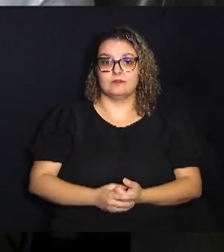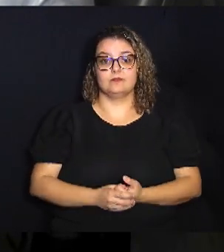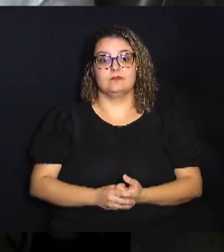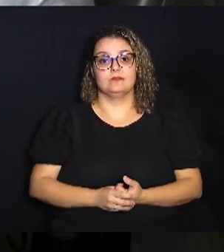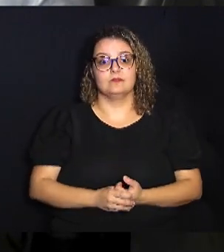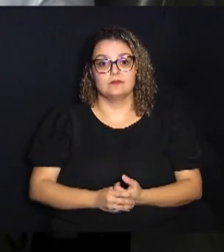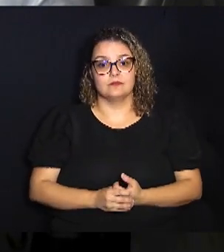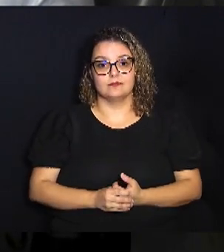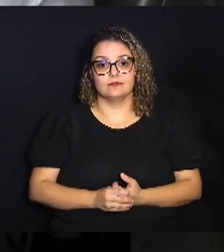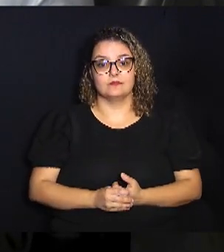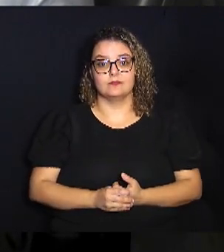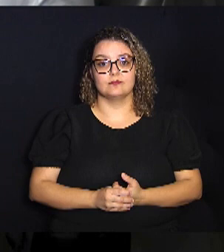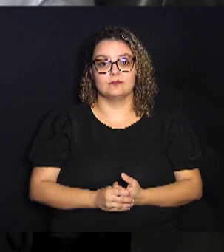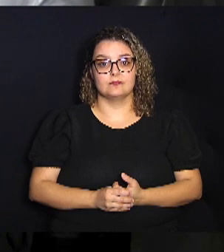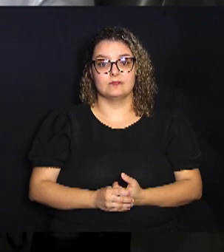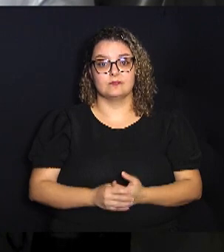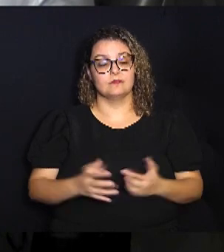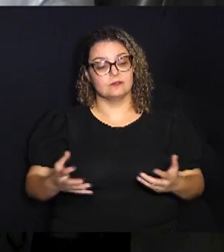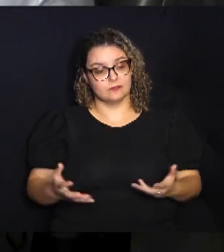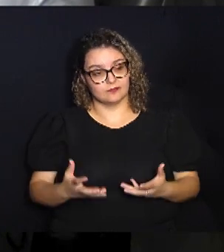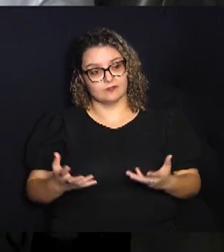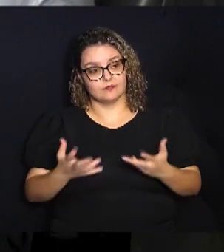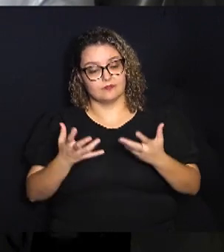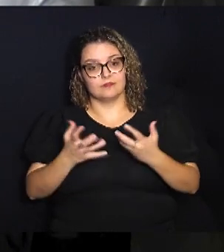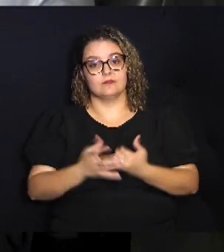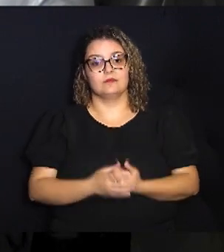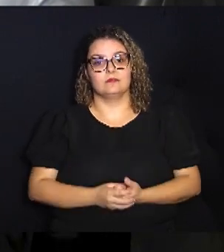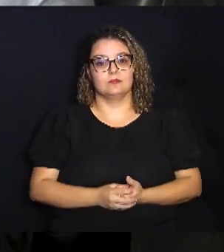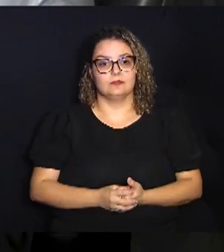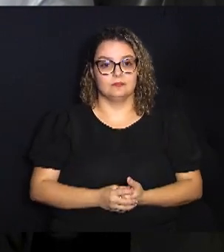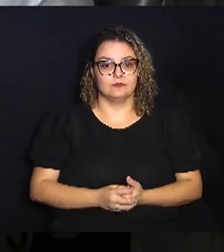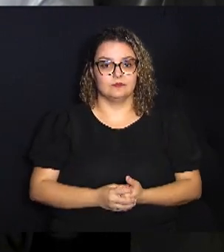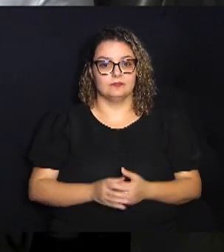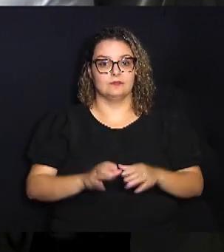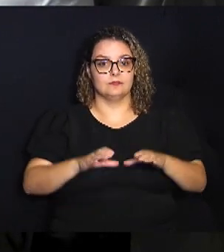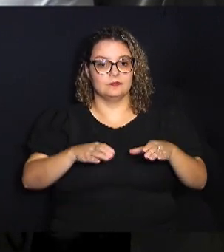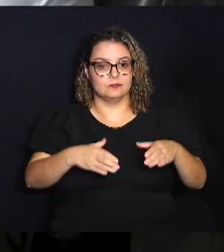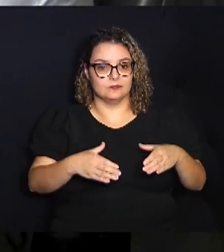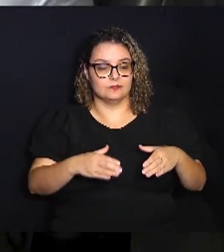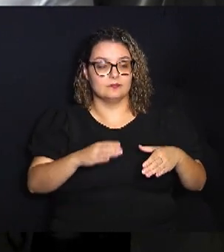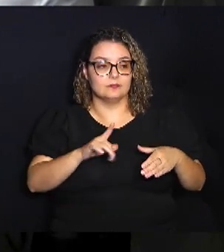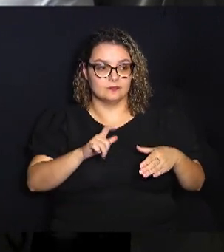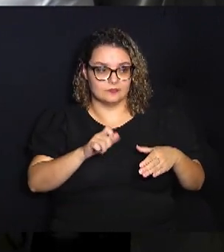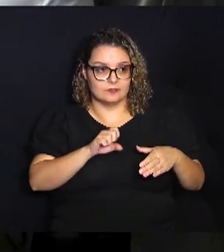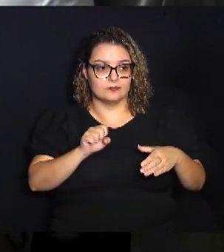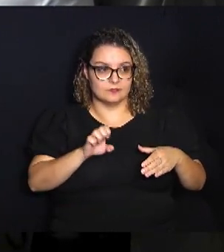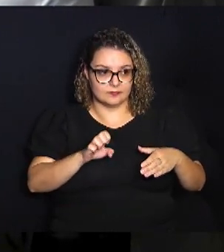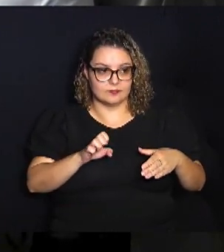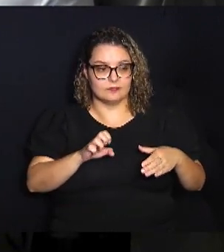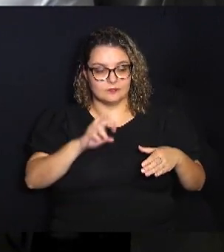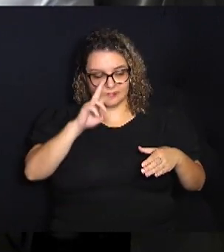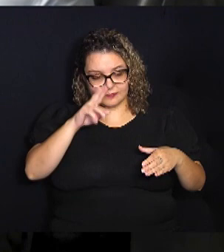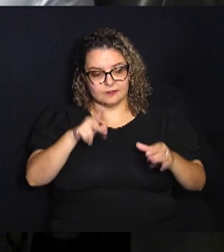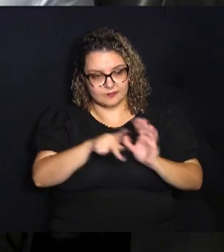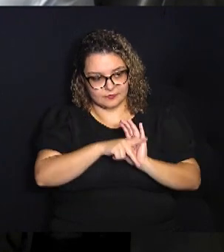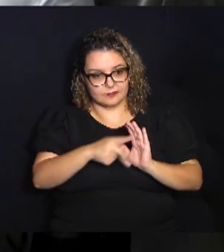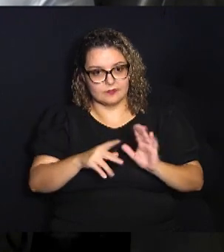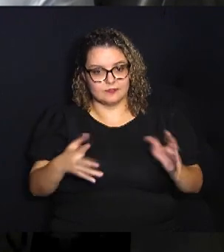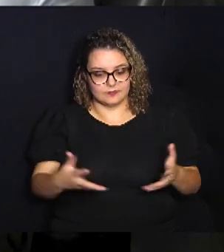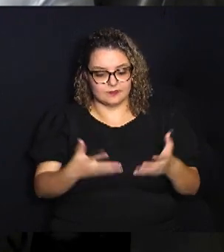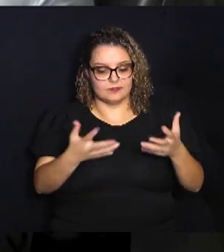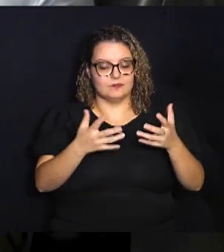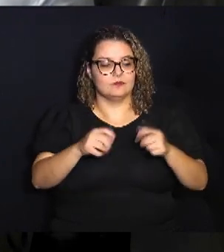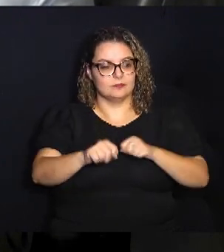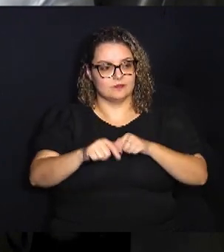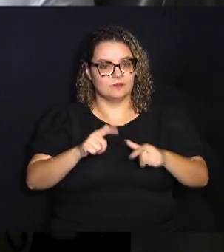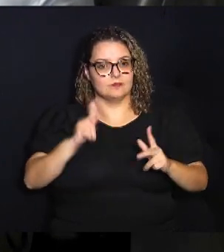coisa daquele incentivo, a própria classe ao qual o senhor pertence, né? Que é o programa de incentivo à formação de